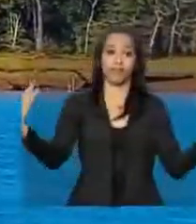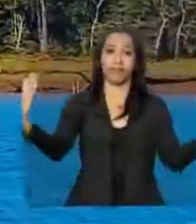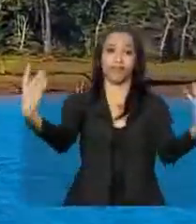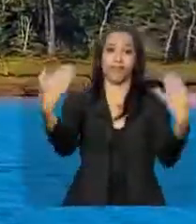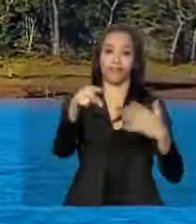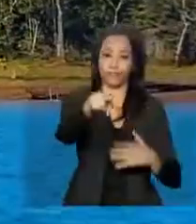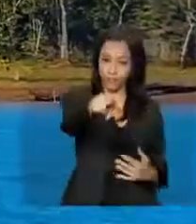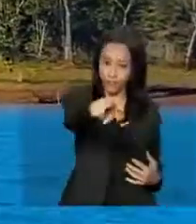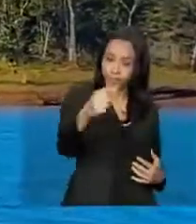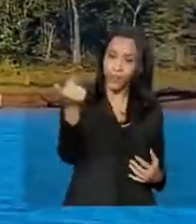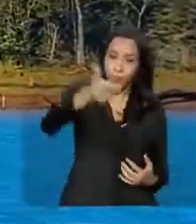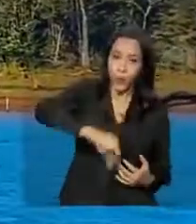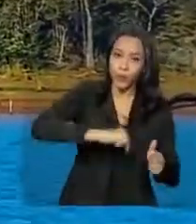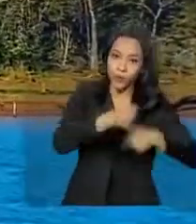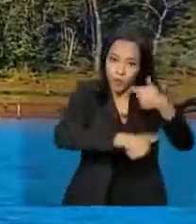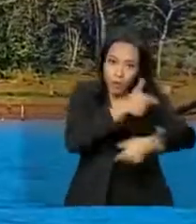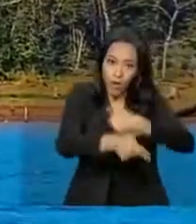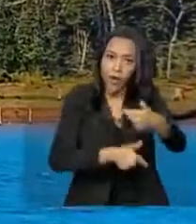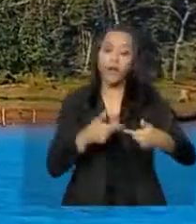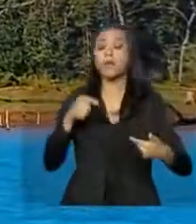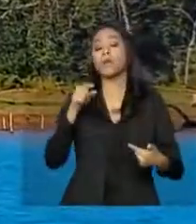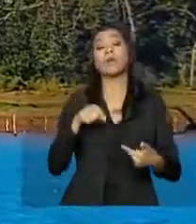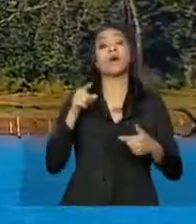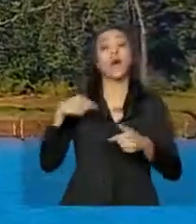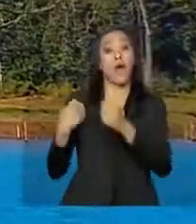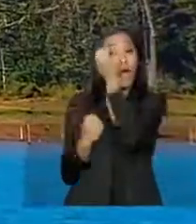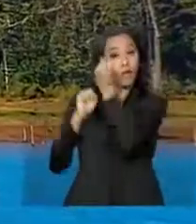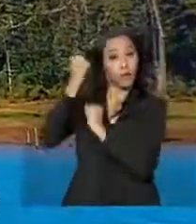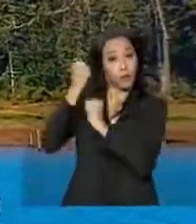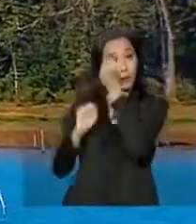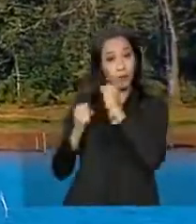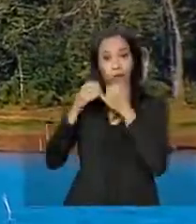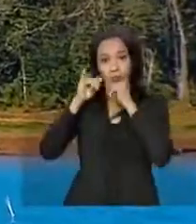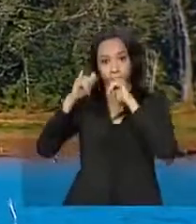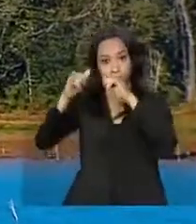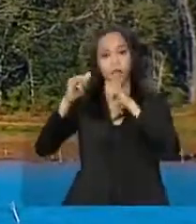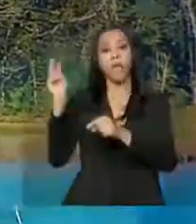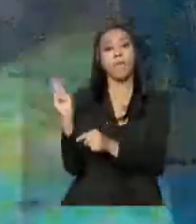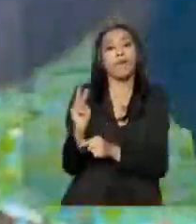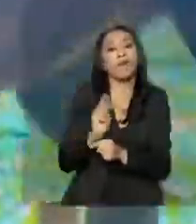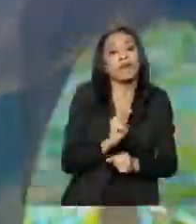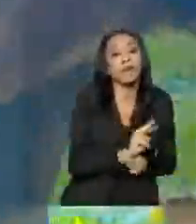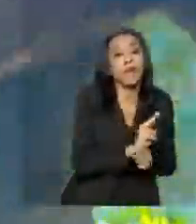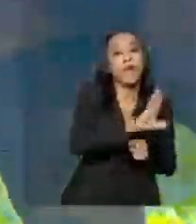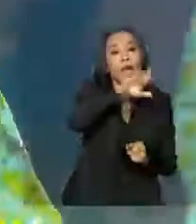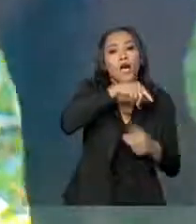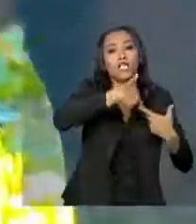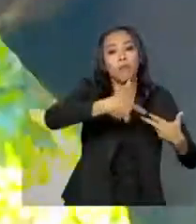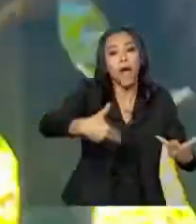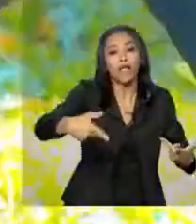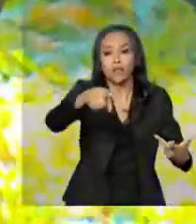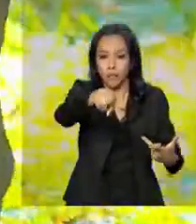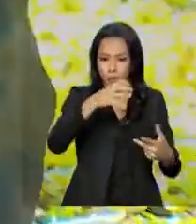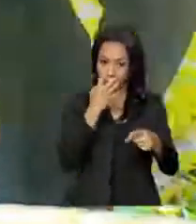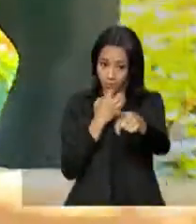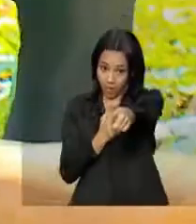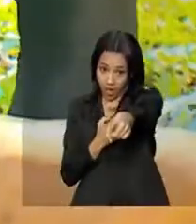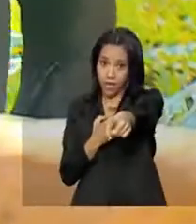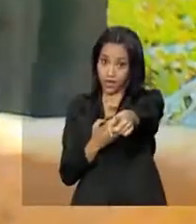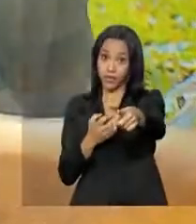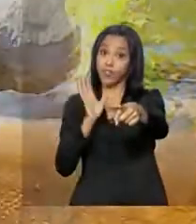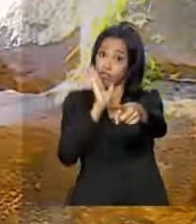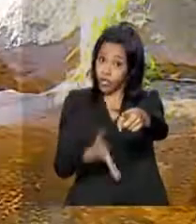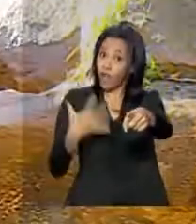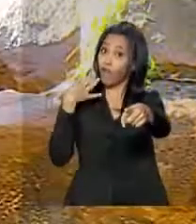outra ação ambiental, a usina preserva espécies ameaçadas de extinção. A onça preta pintada já